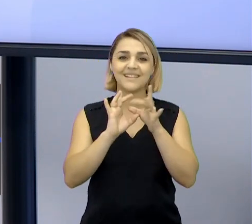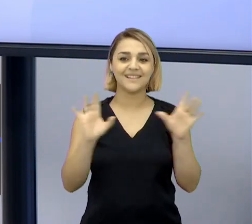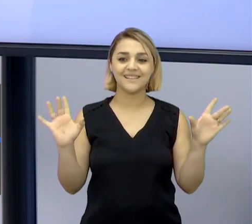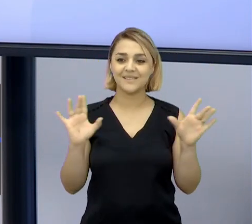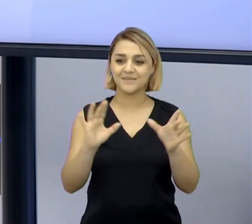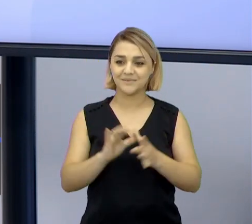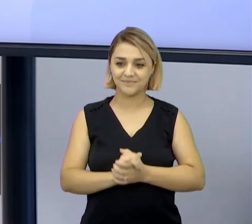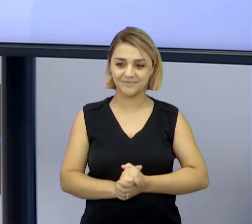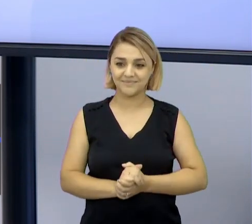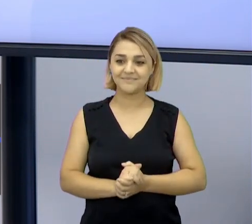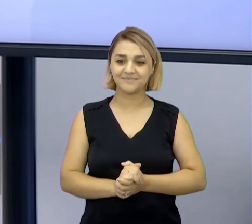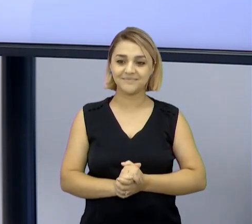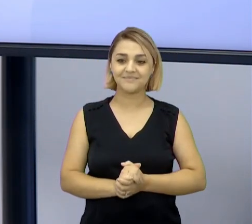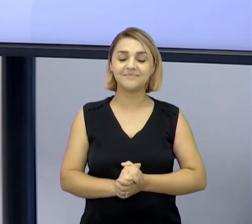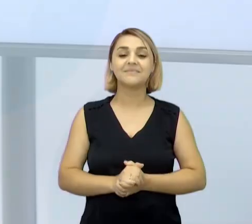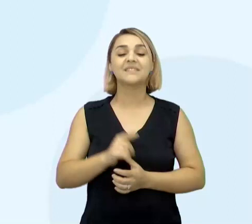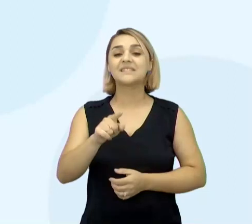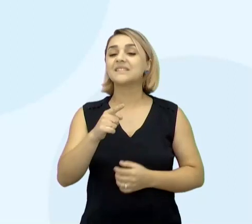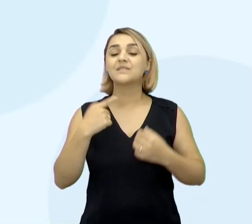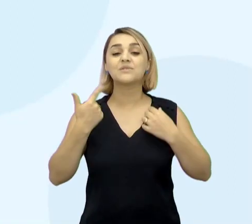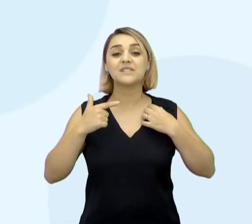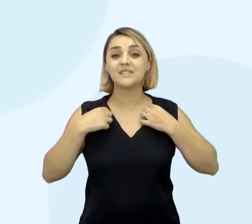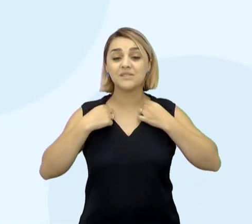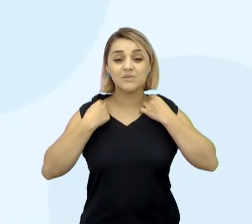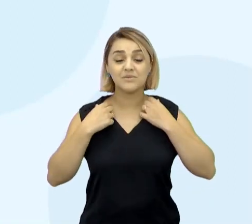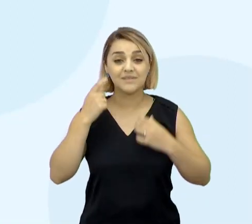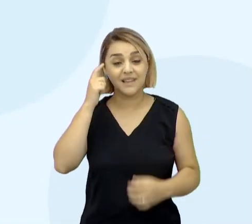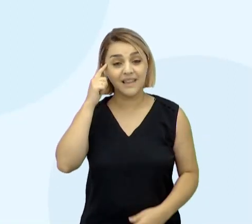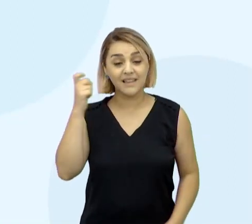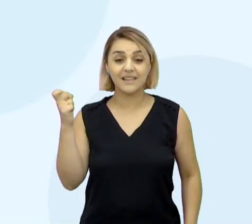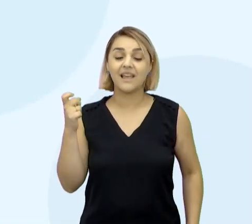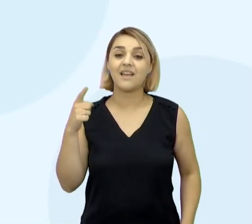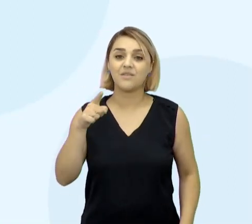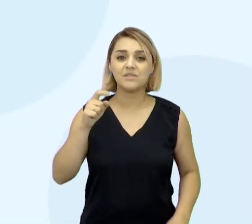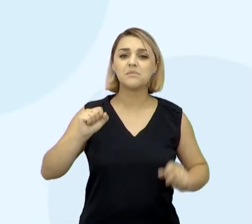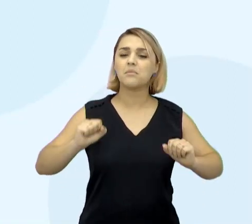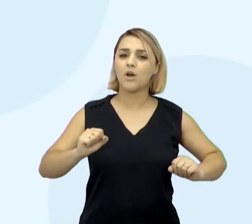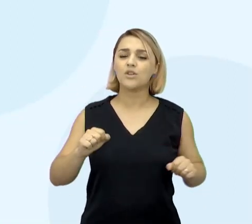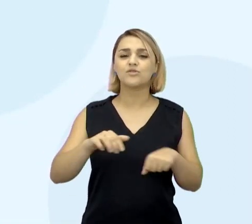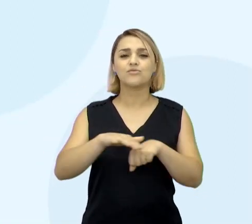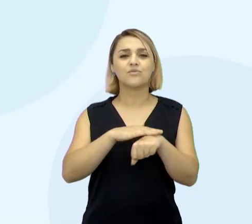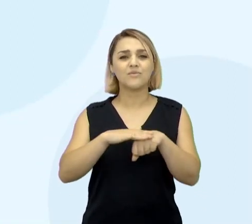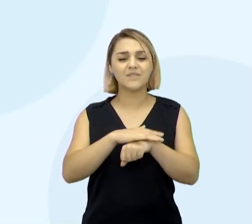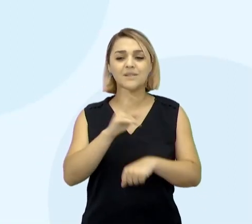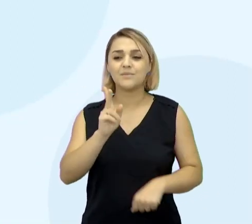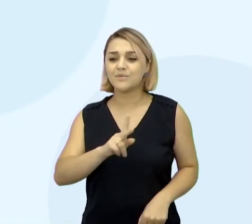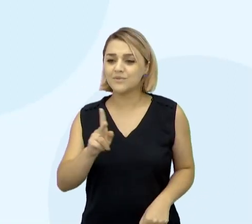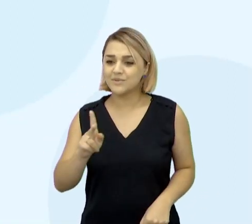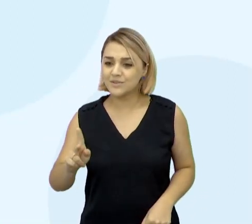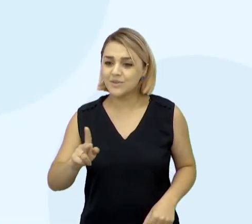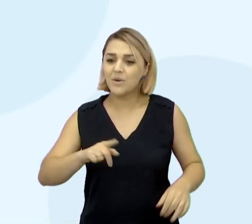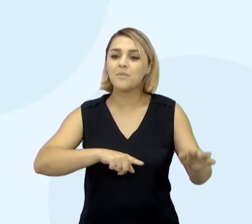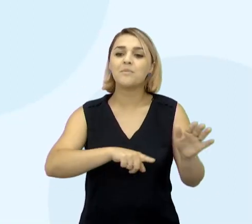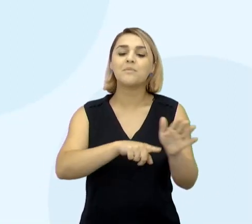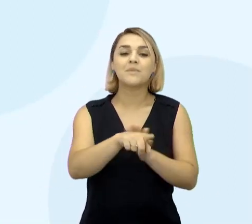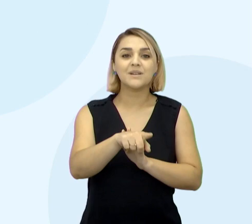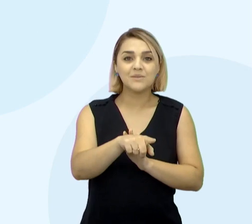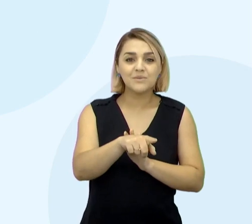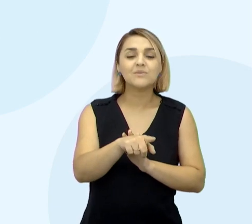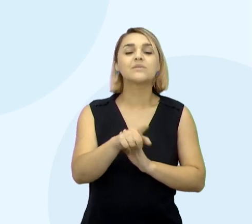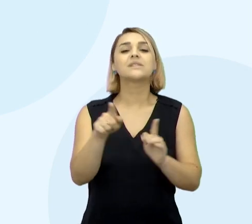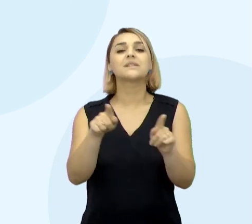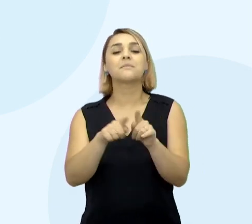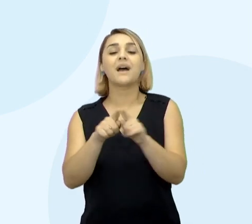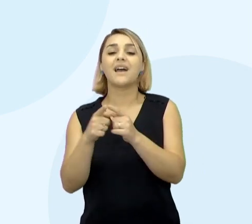E se vocês não tiverem ideias, né? Pergunta aí para os professores de vocês, pergunta para os responsáveis, para